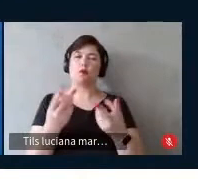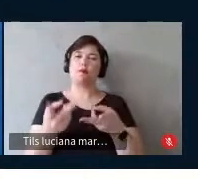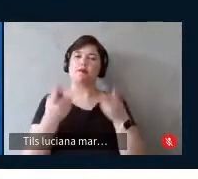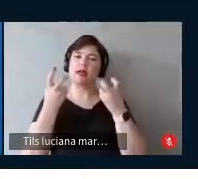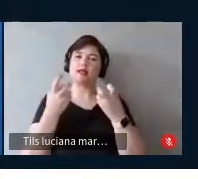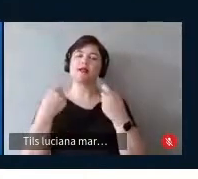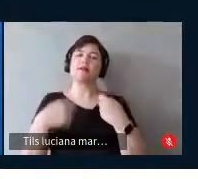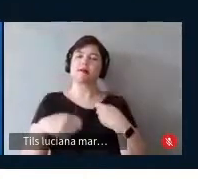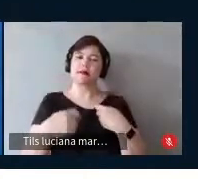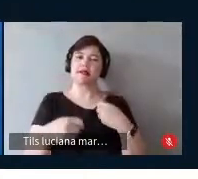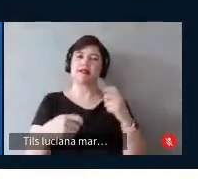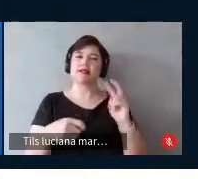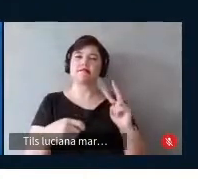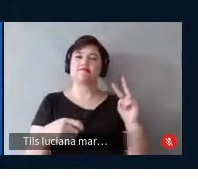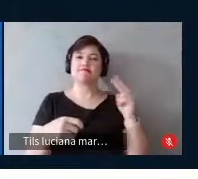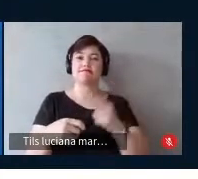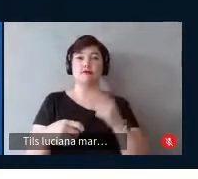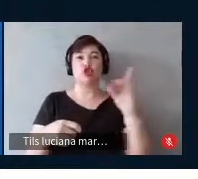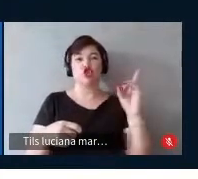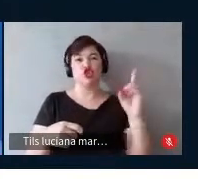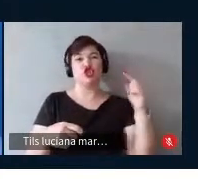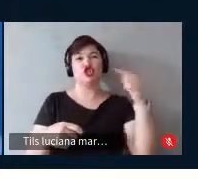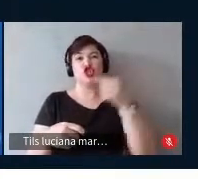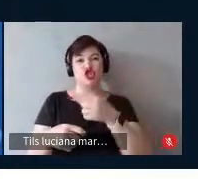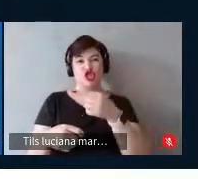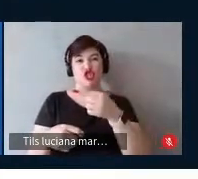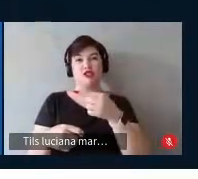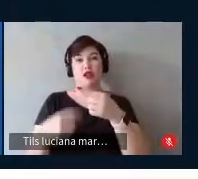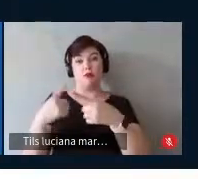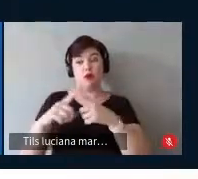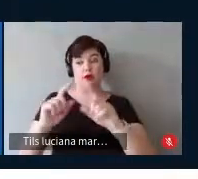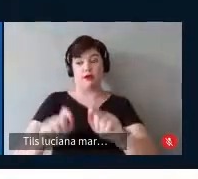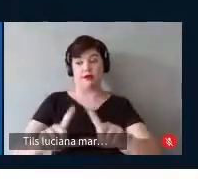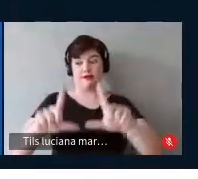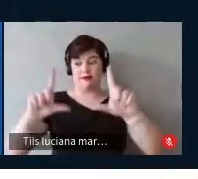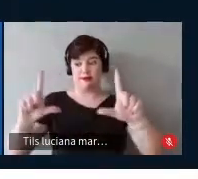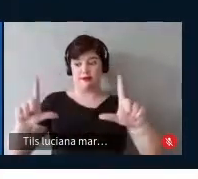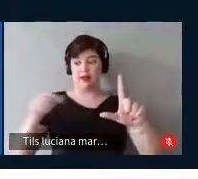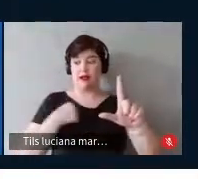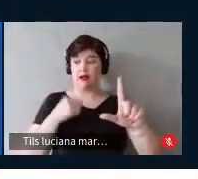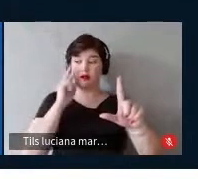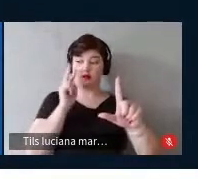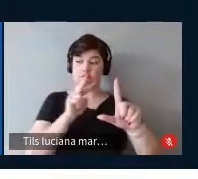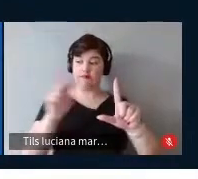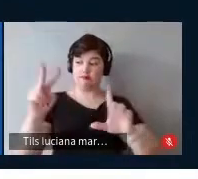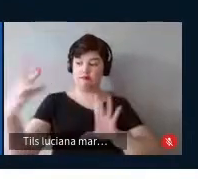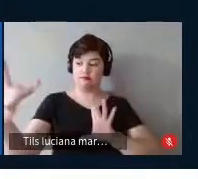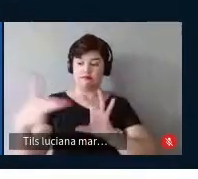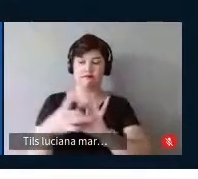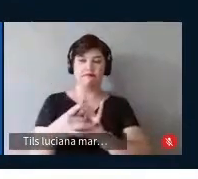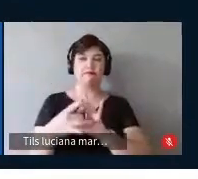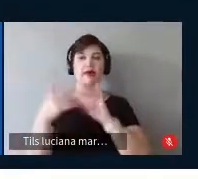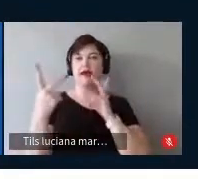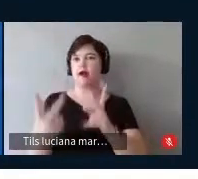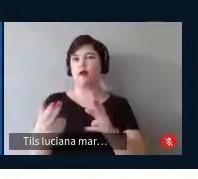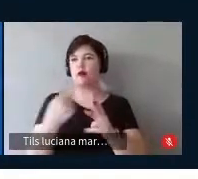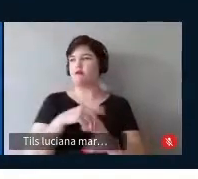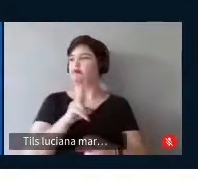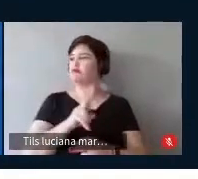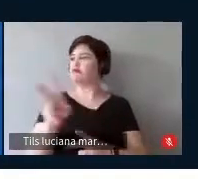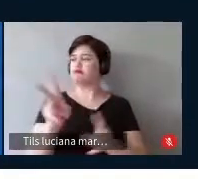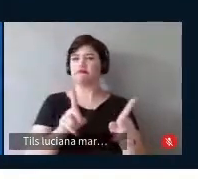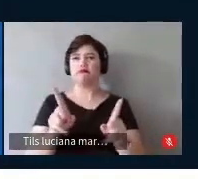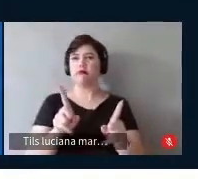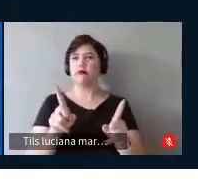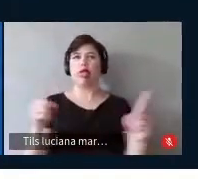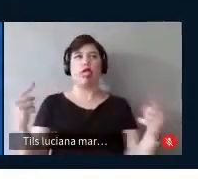ele tem que se situar apontando para a direita, para que na tela da TV ele também esteja fazendo essa mesma referência que o